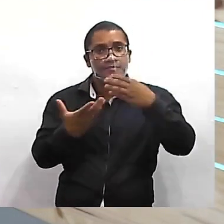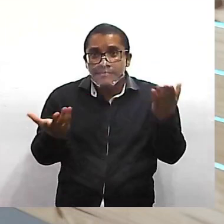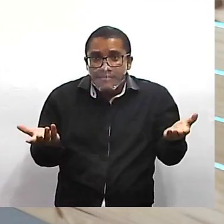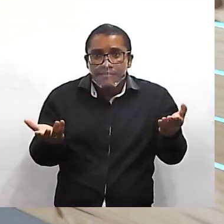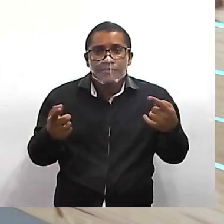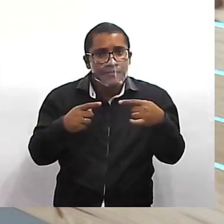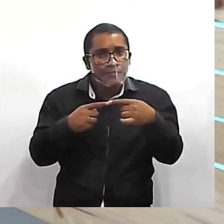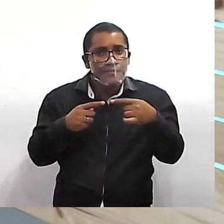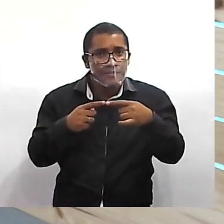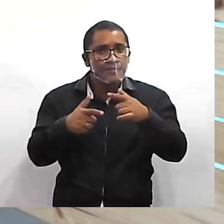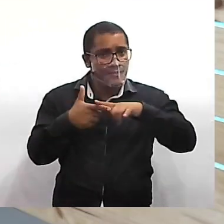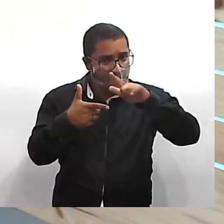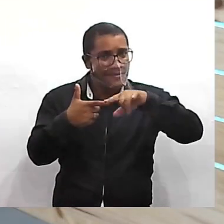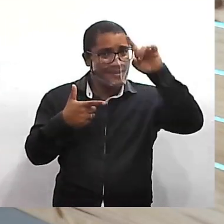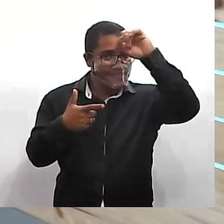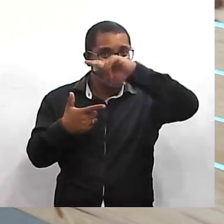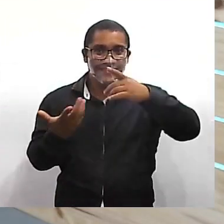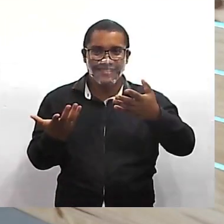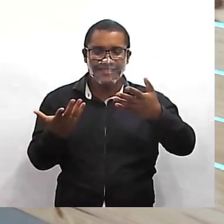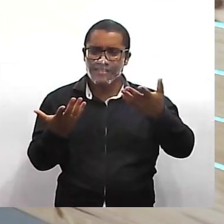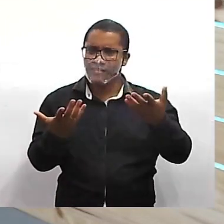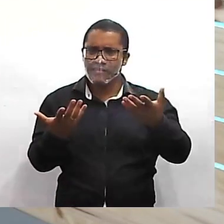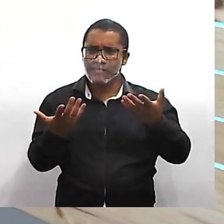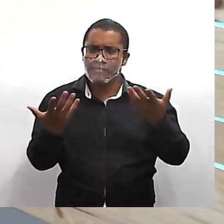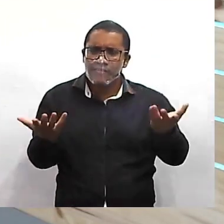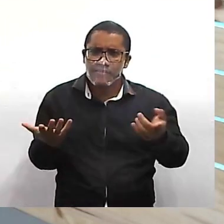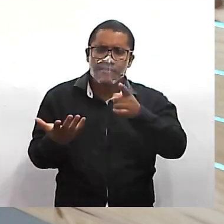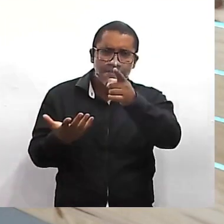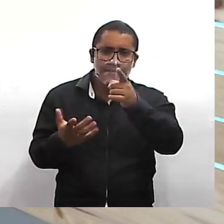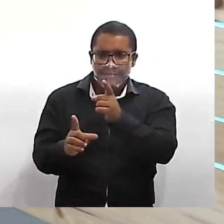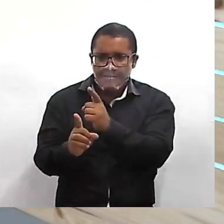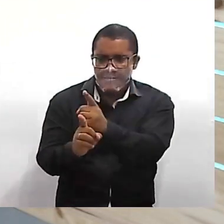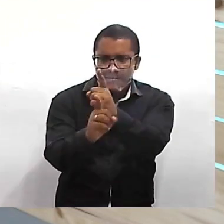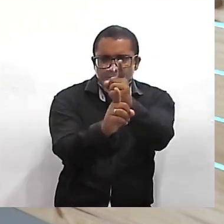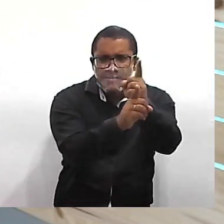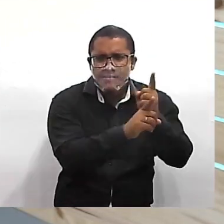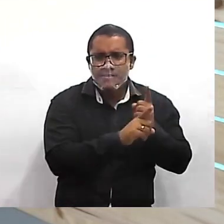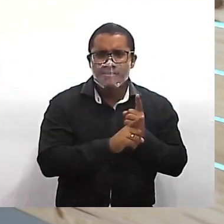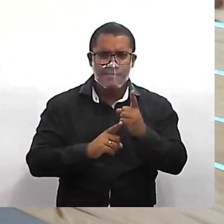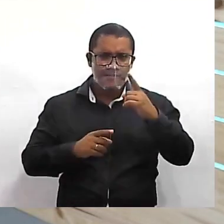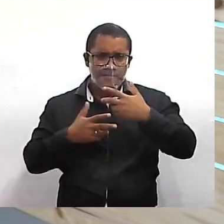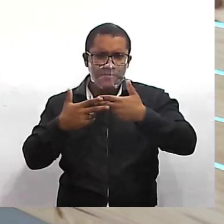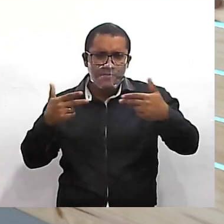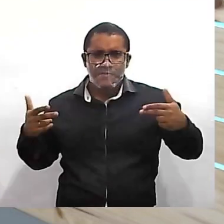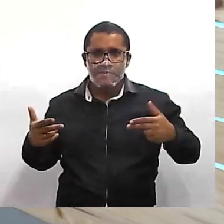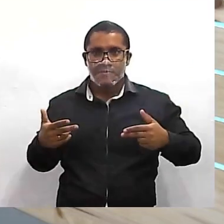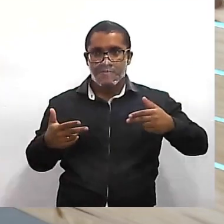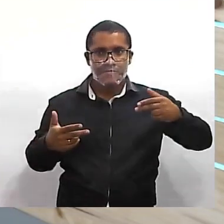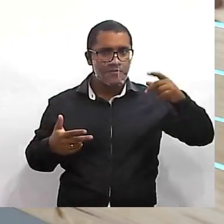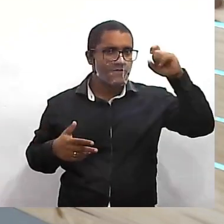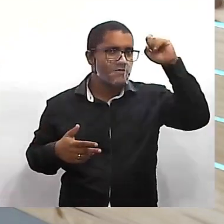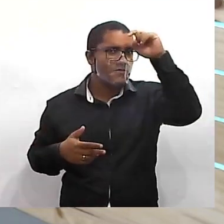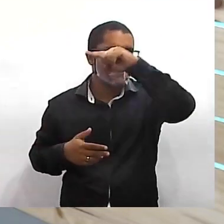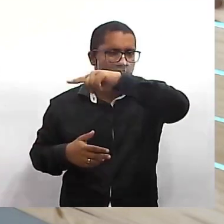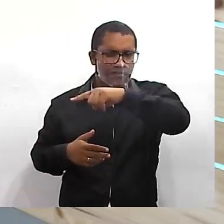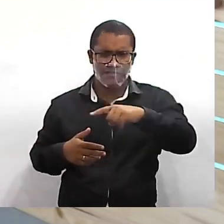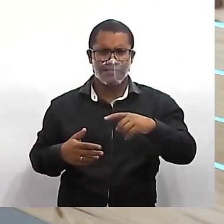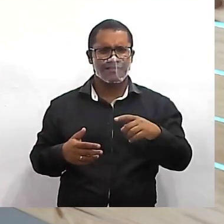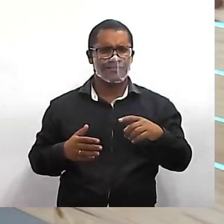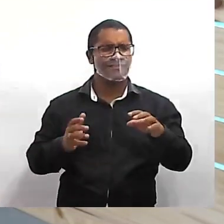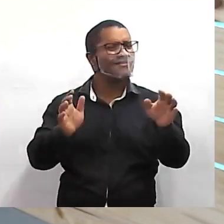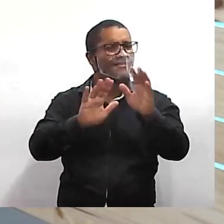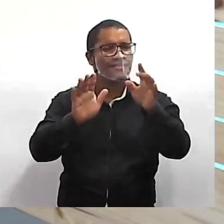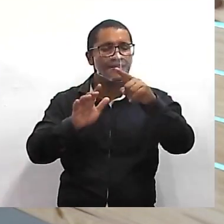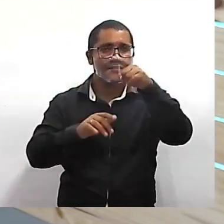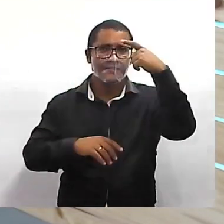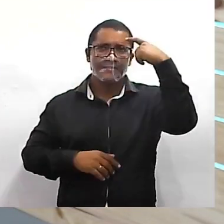problemas complexos necessariamente não é você descobrir coisas mirabolantes, mas é pensar